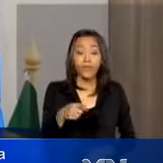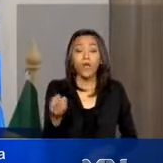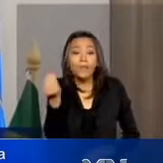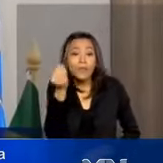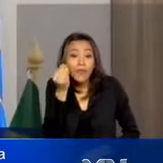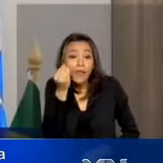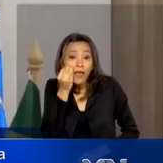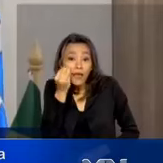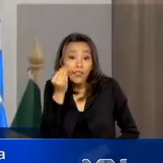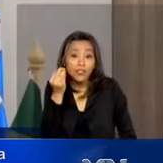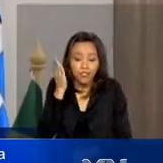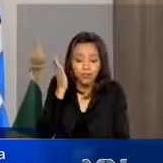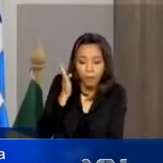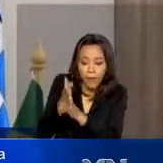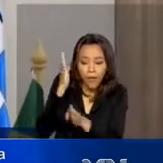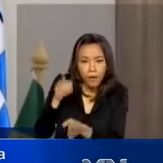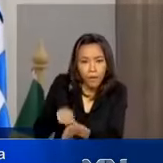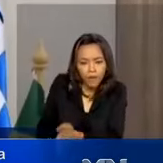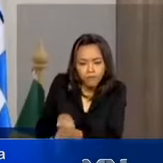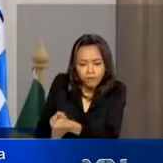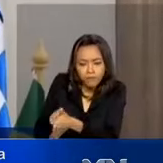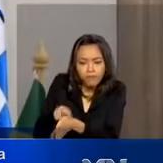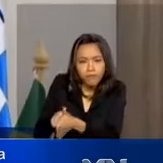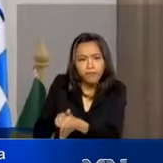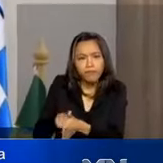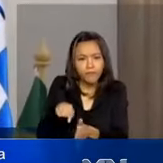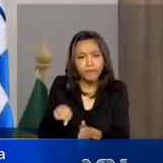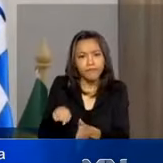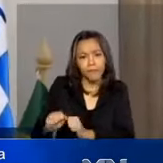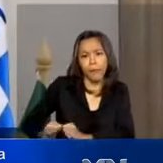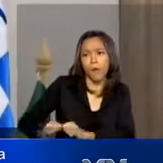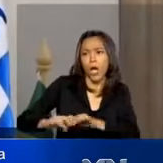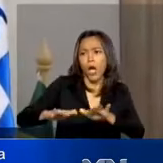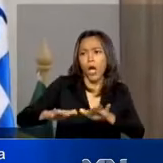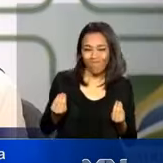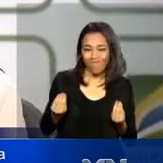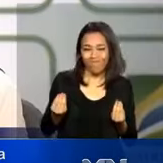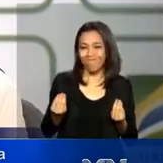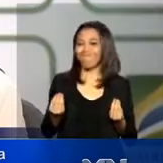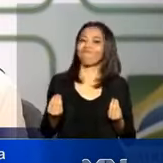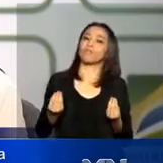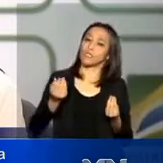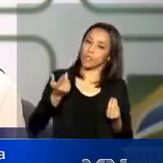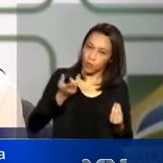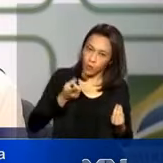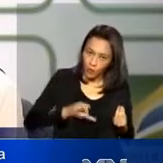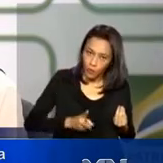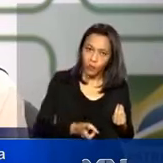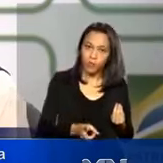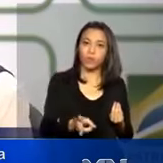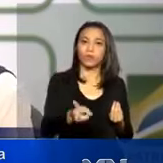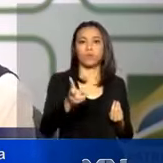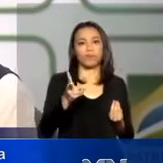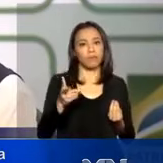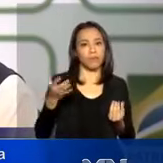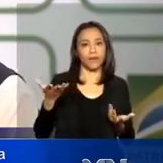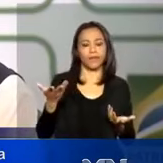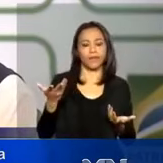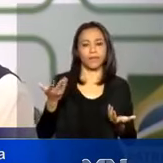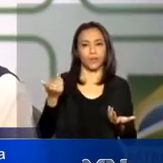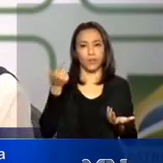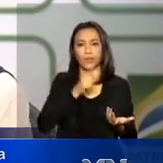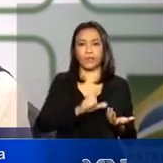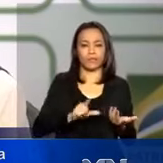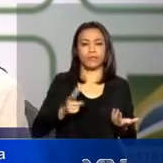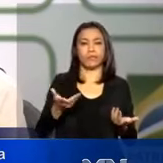expectativa que ele revele nada demais, porque se ele revelar, vão questionar por que ele não falou isso antes. Então,